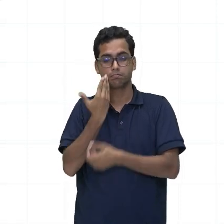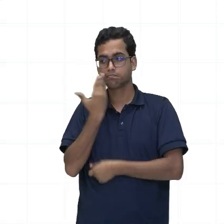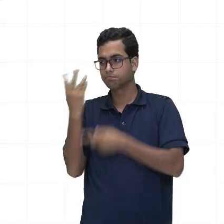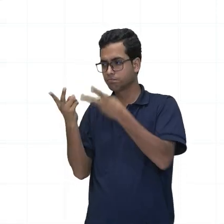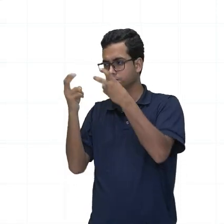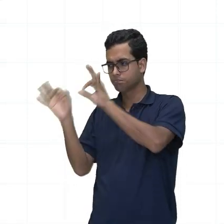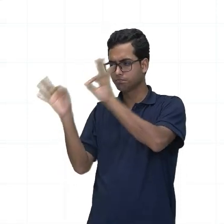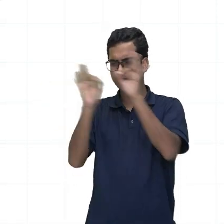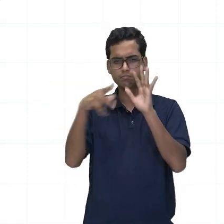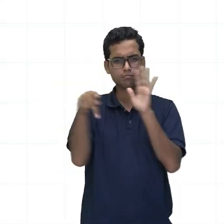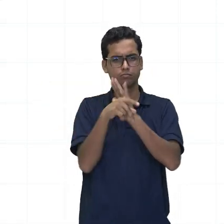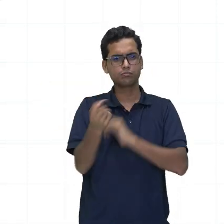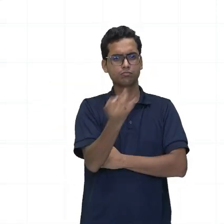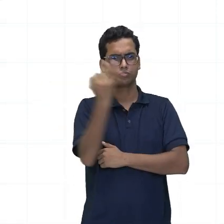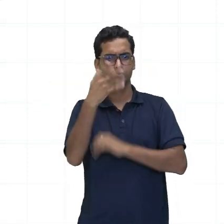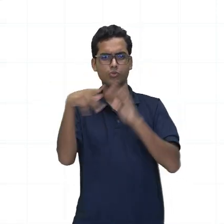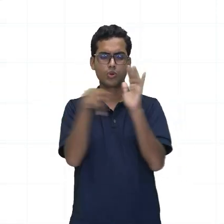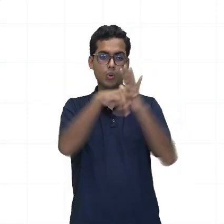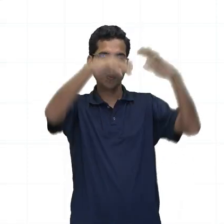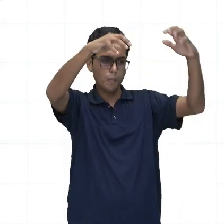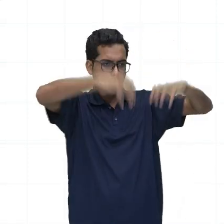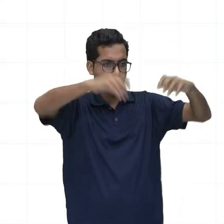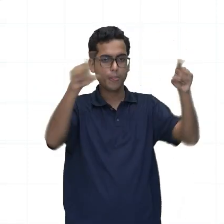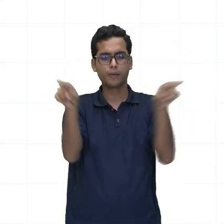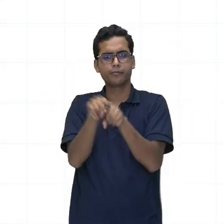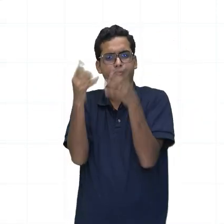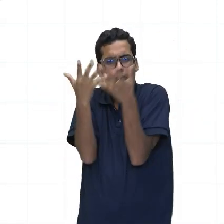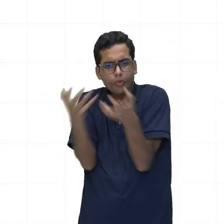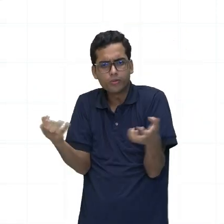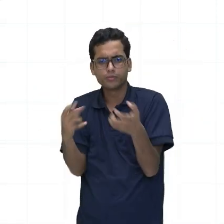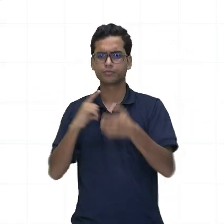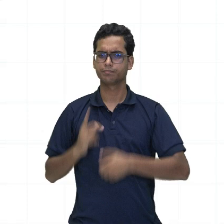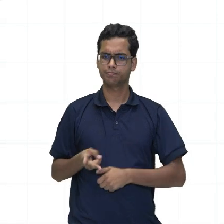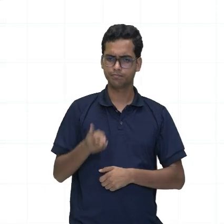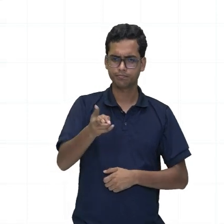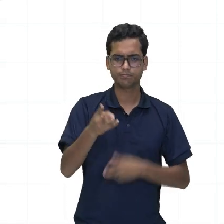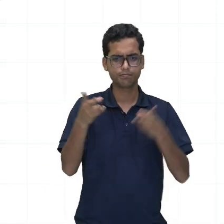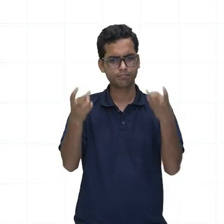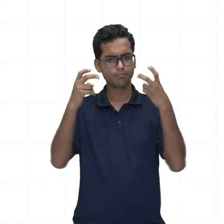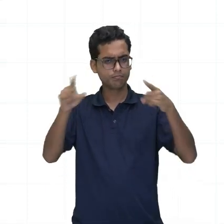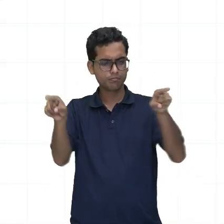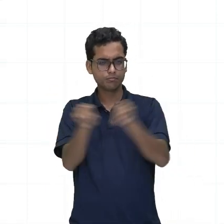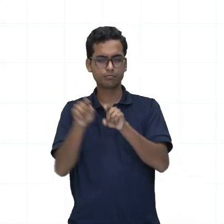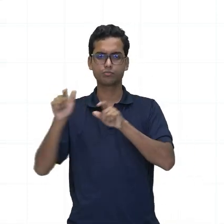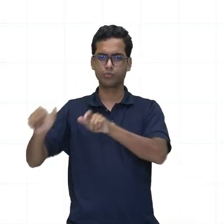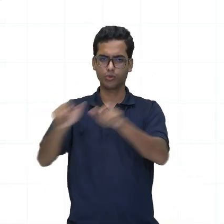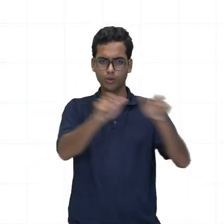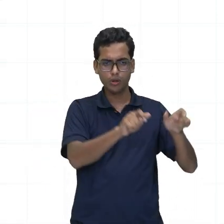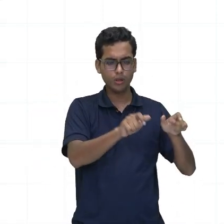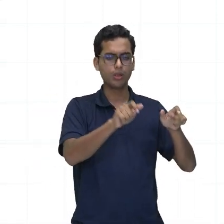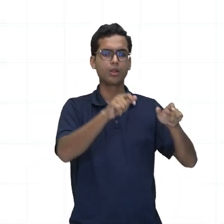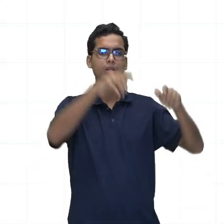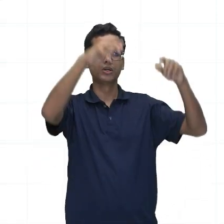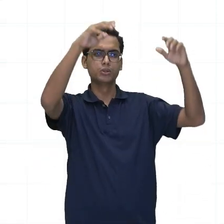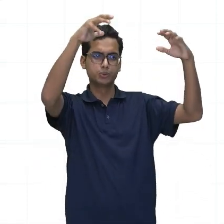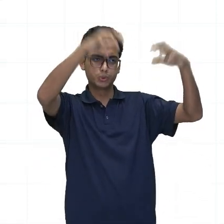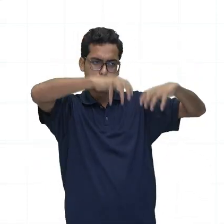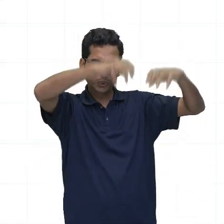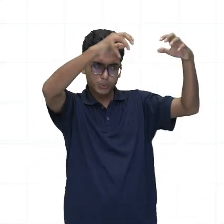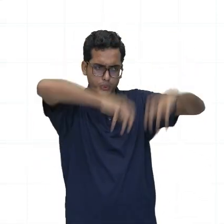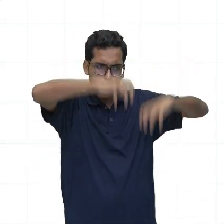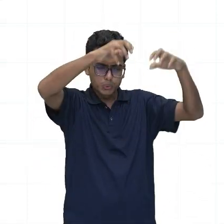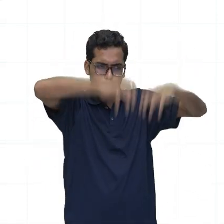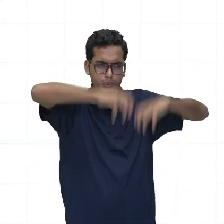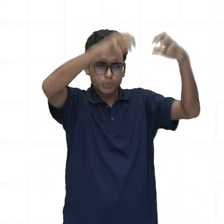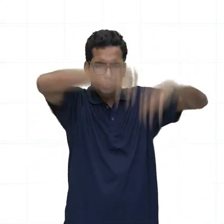intensidade das chuvas e das secas, né? Como eu já havia falado, em lugares aonde não chovia tanto, passa a chover